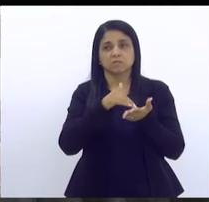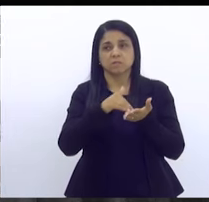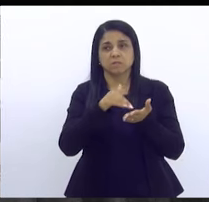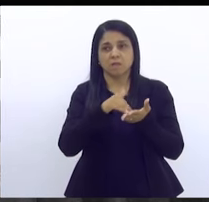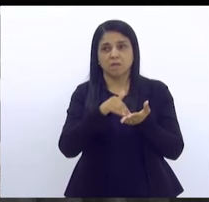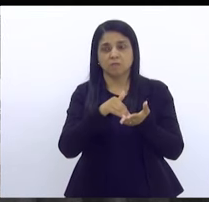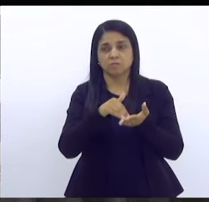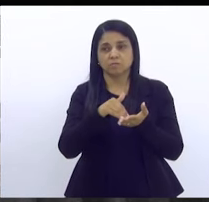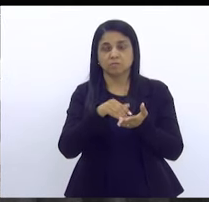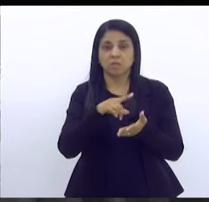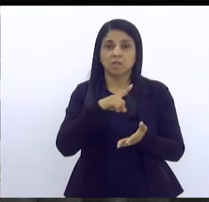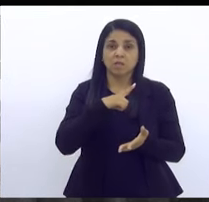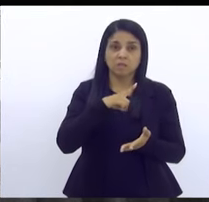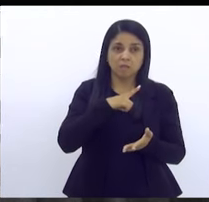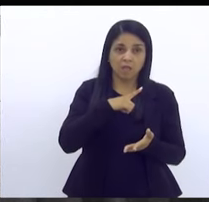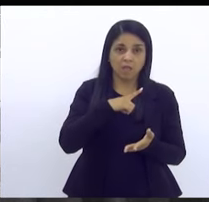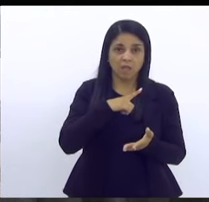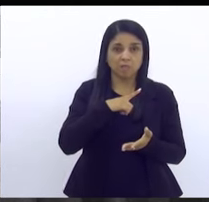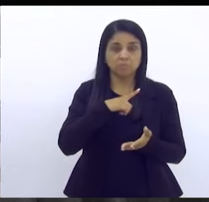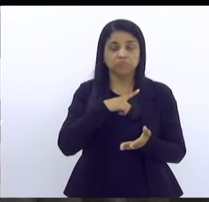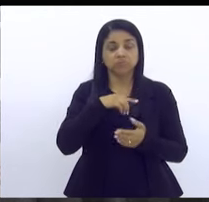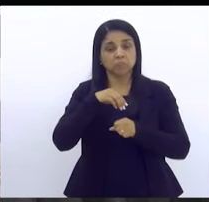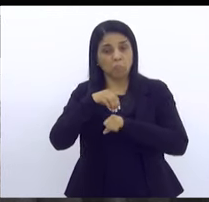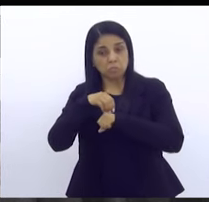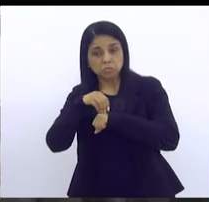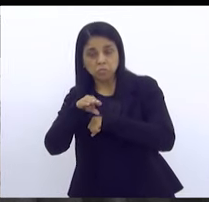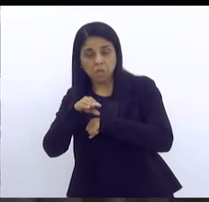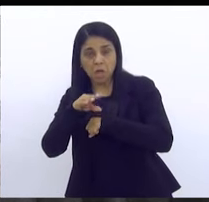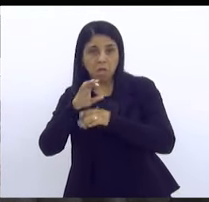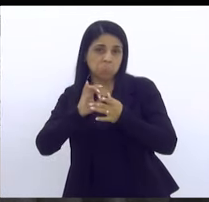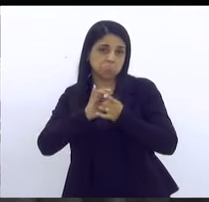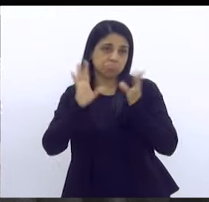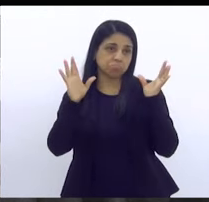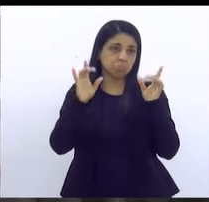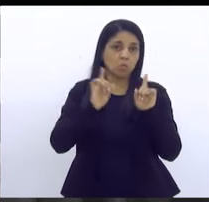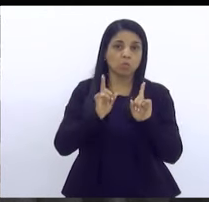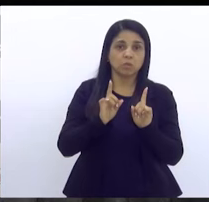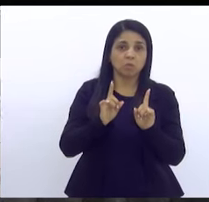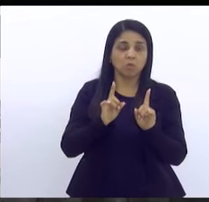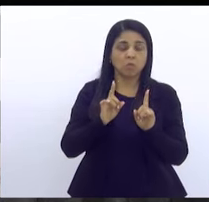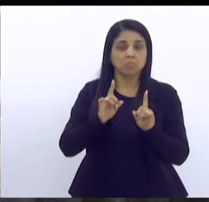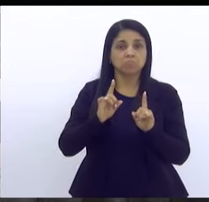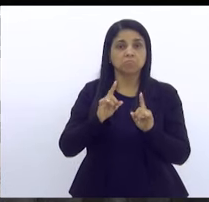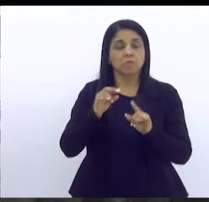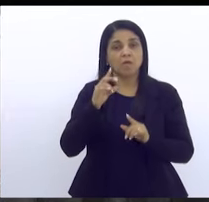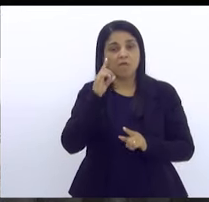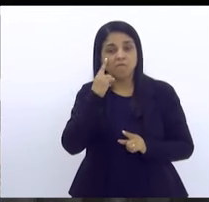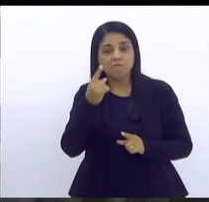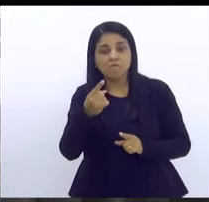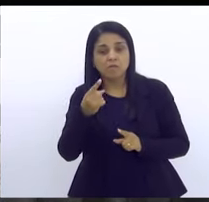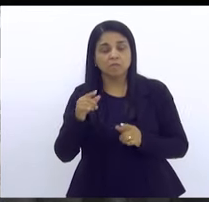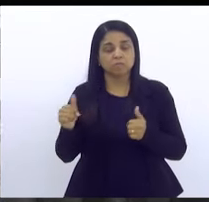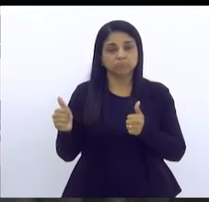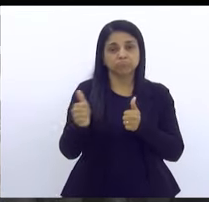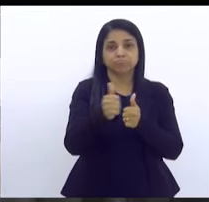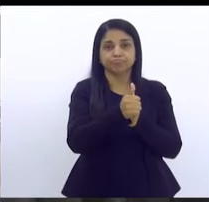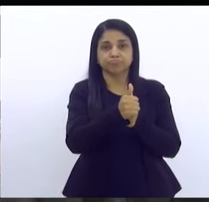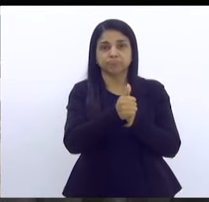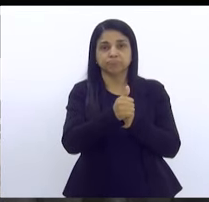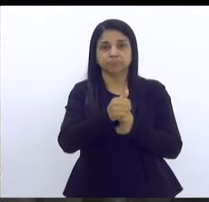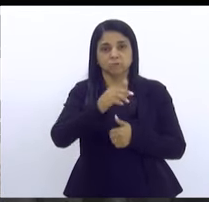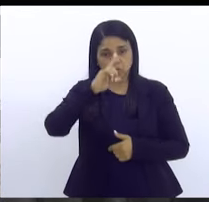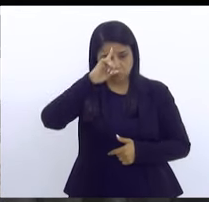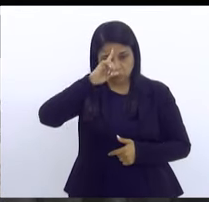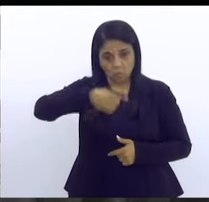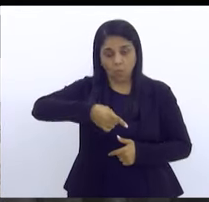tem ou não tem autonomia para indicar aqueles que ele quer ver no comando da Polícia Civil e no comando